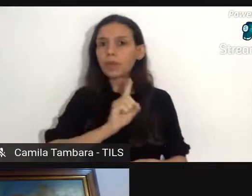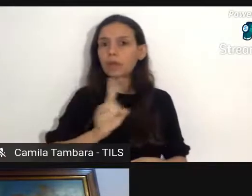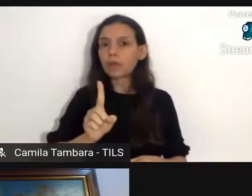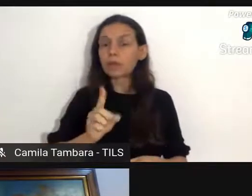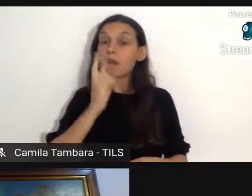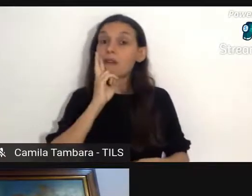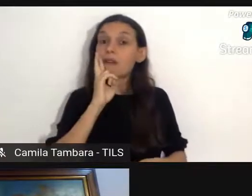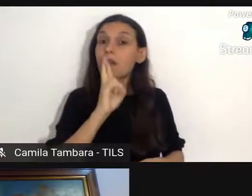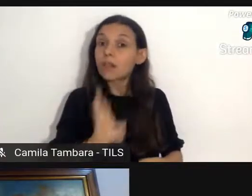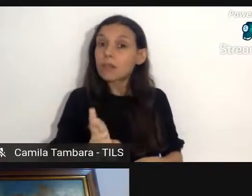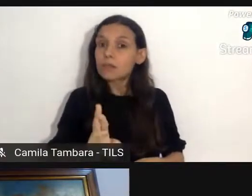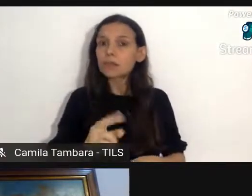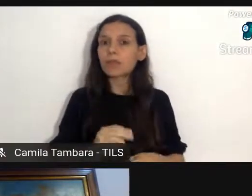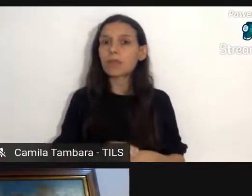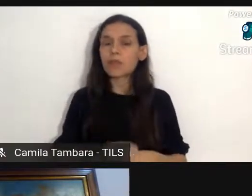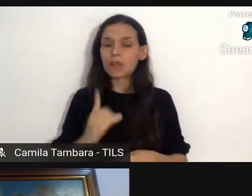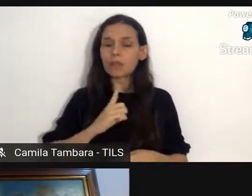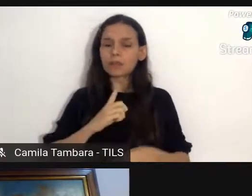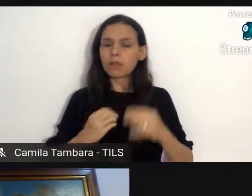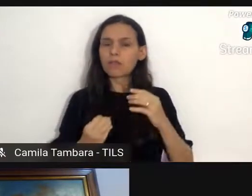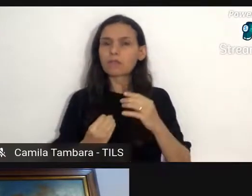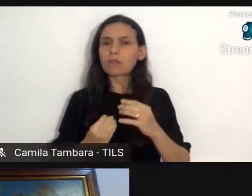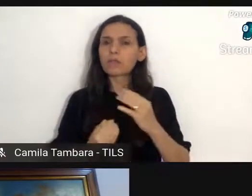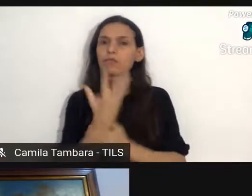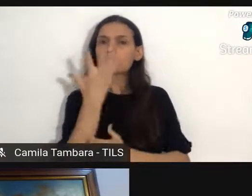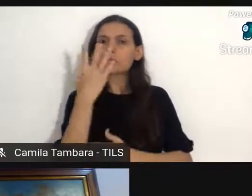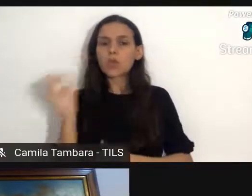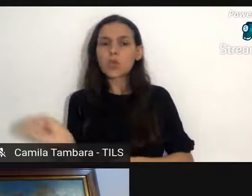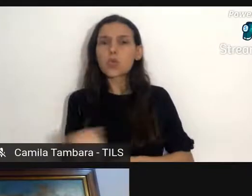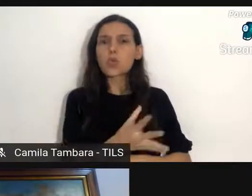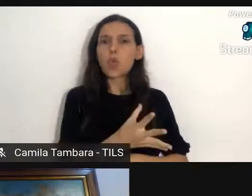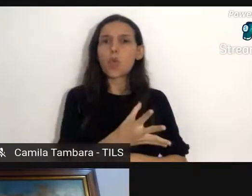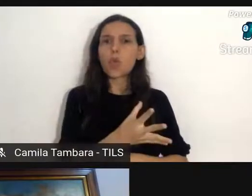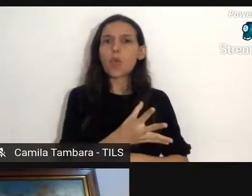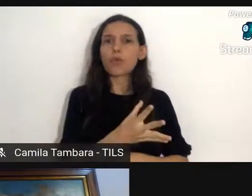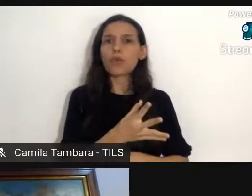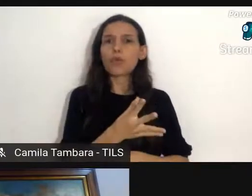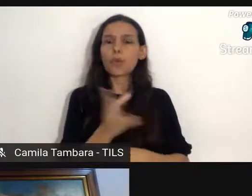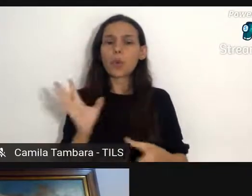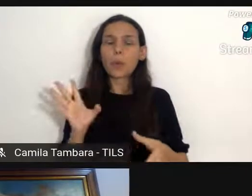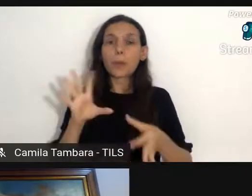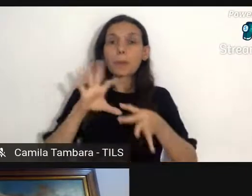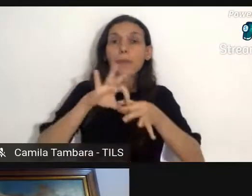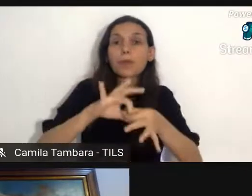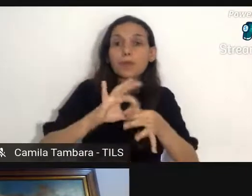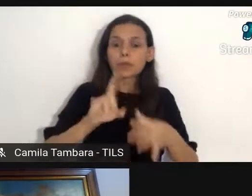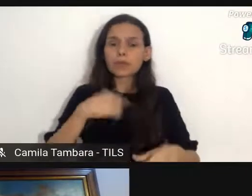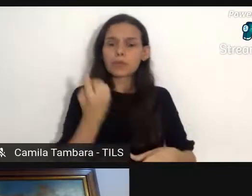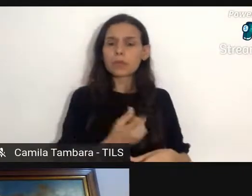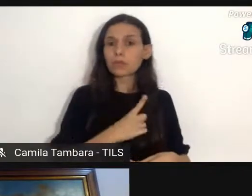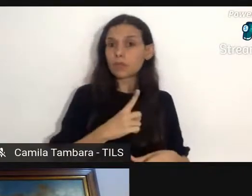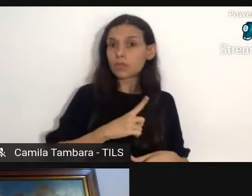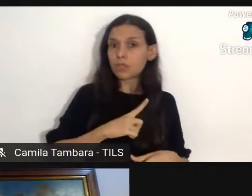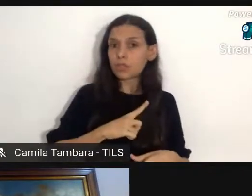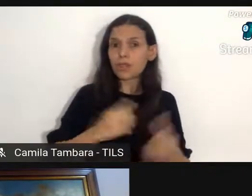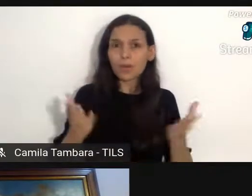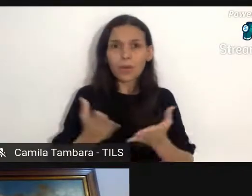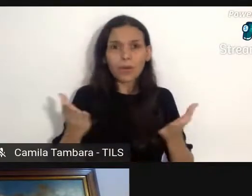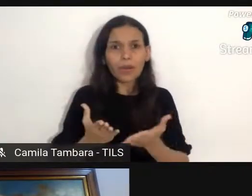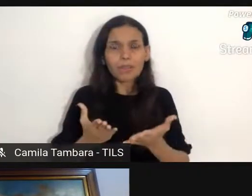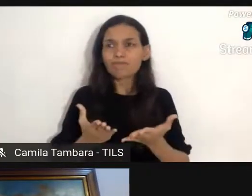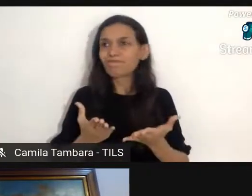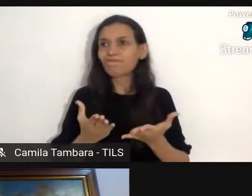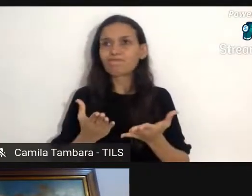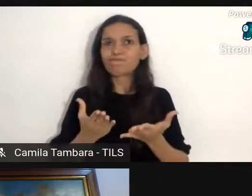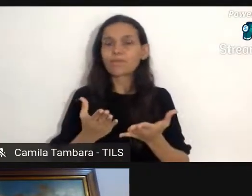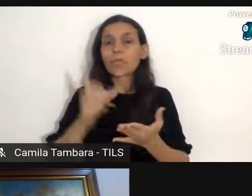soluções novas, importantes, para um contexto em que as soluções que a gente tinha não funcionam, né? Que as perguntas que a gente tem